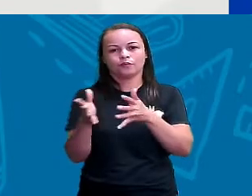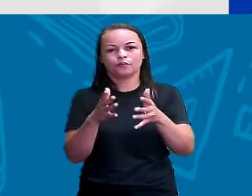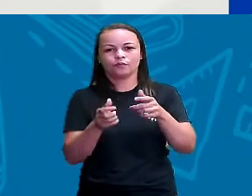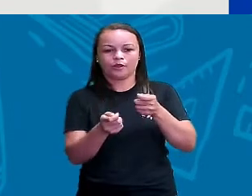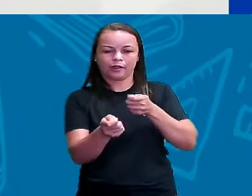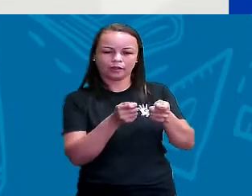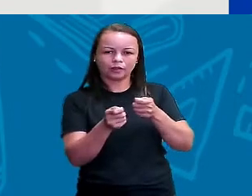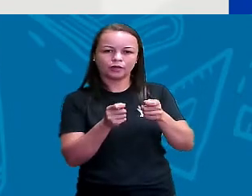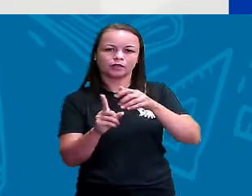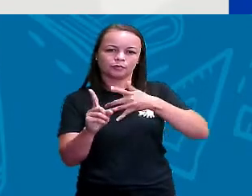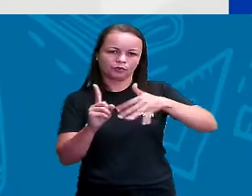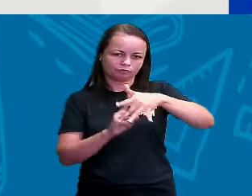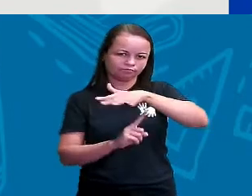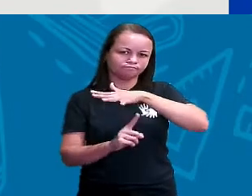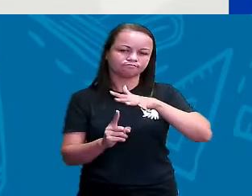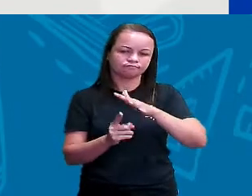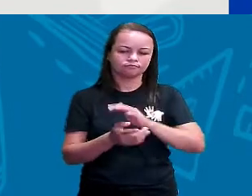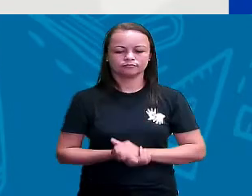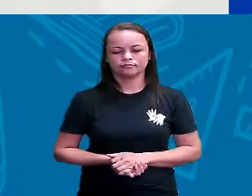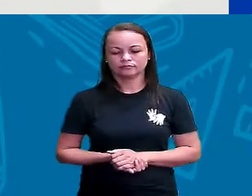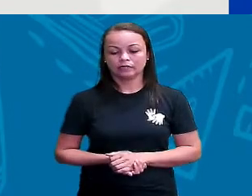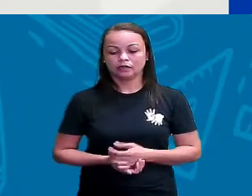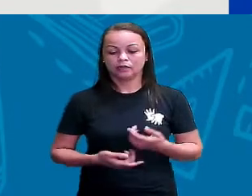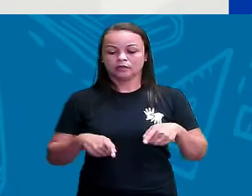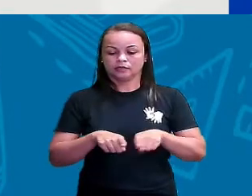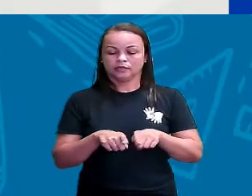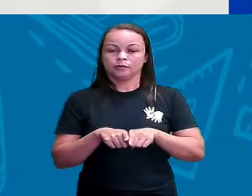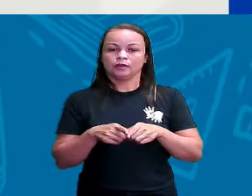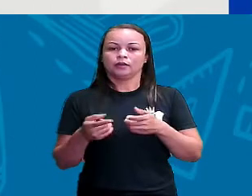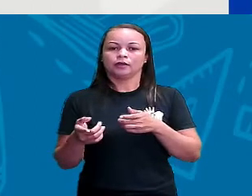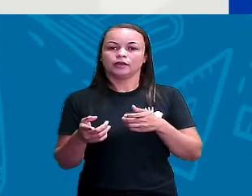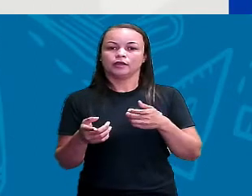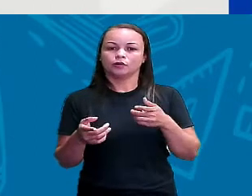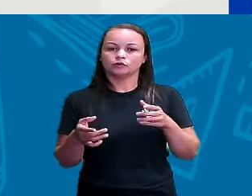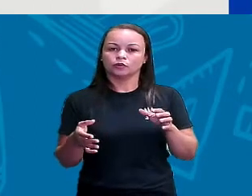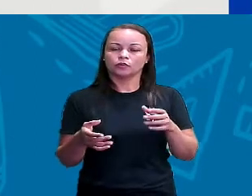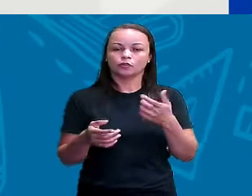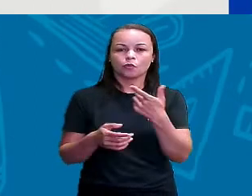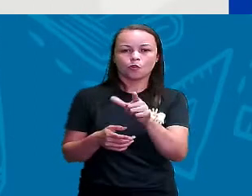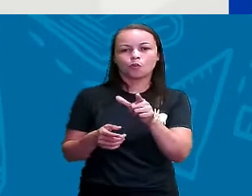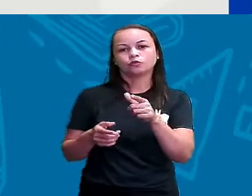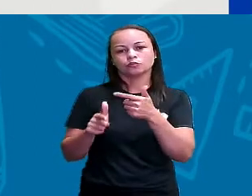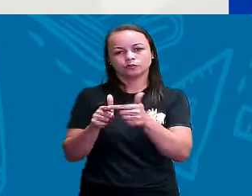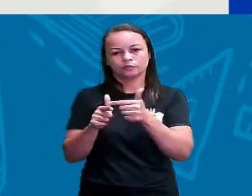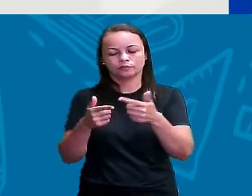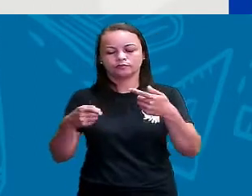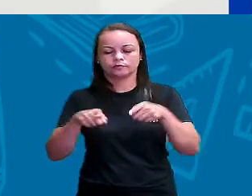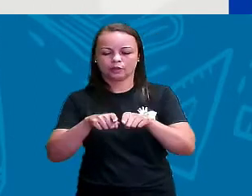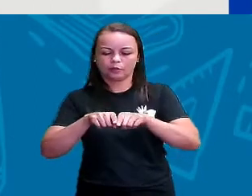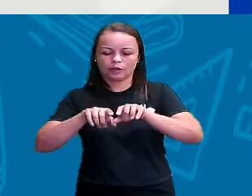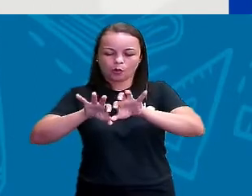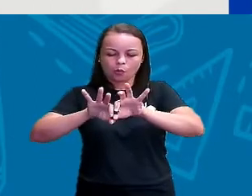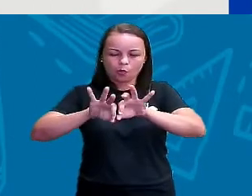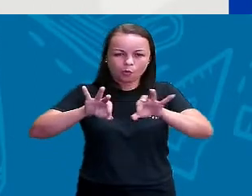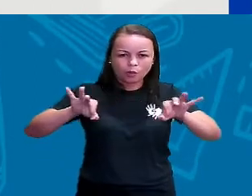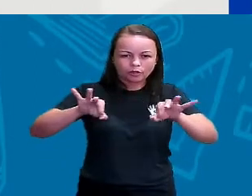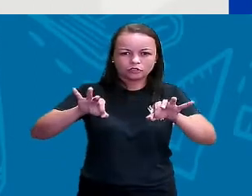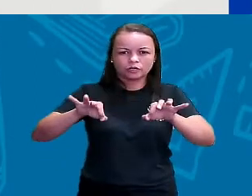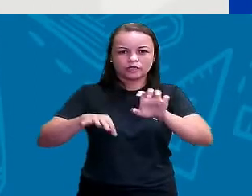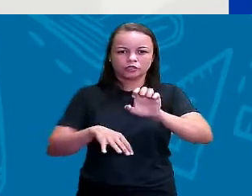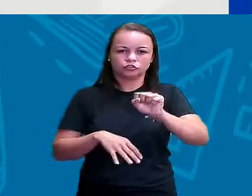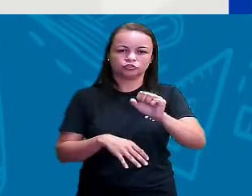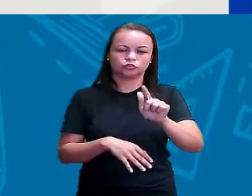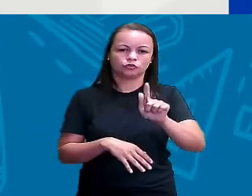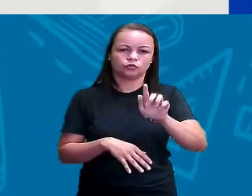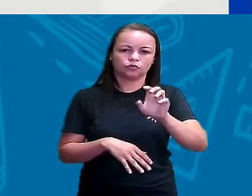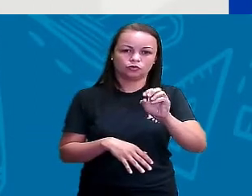Outro problema está associado com o lançamento de esgoto que deveria ser tratado, deveria ir para uma